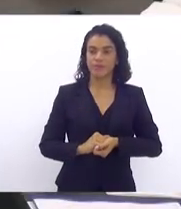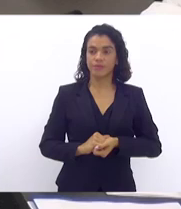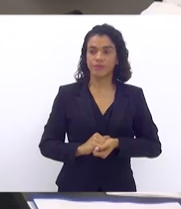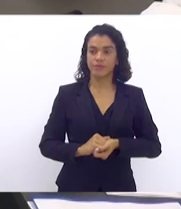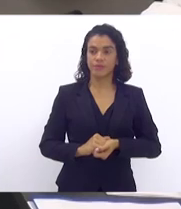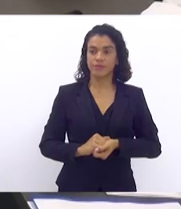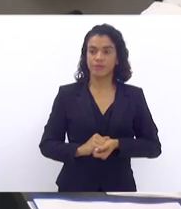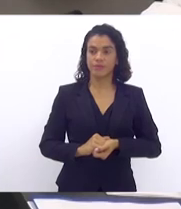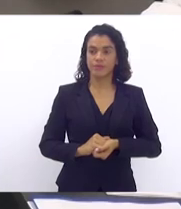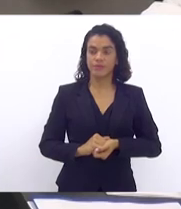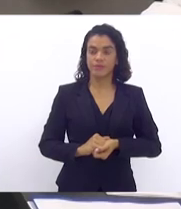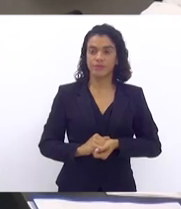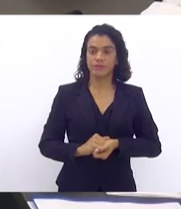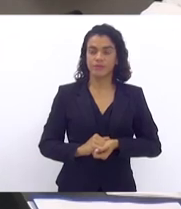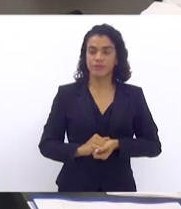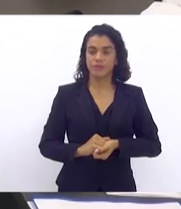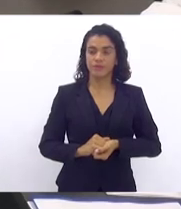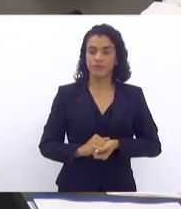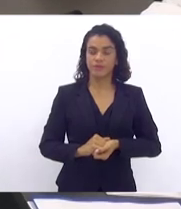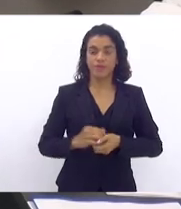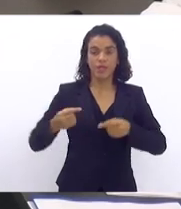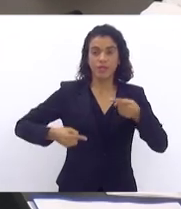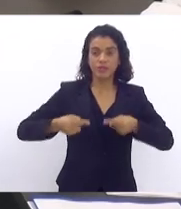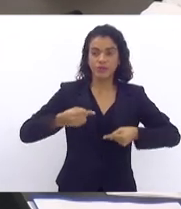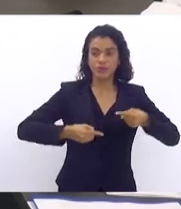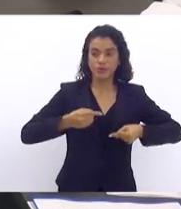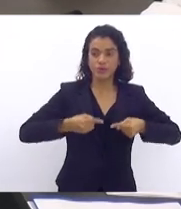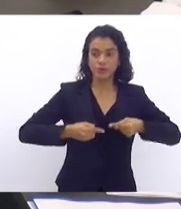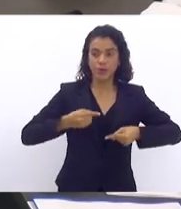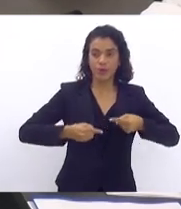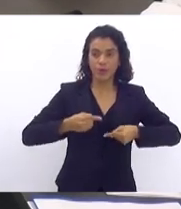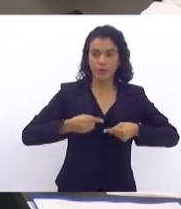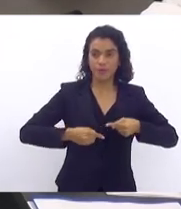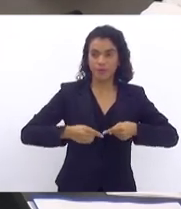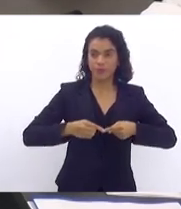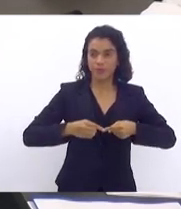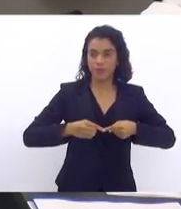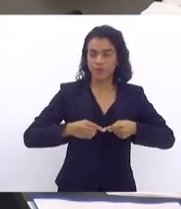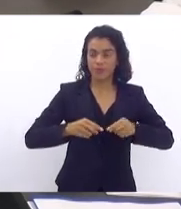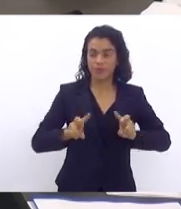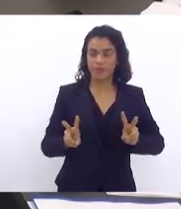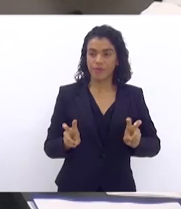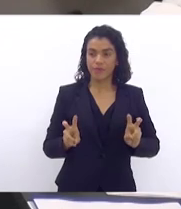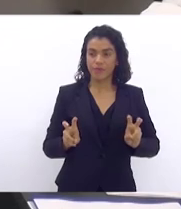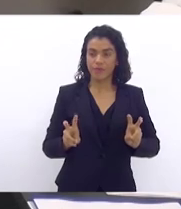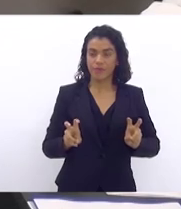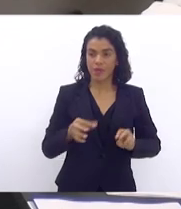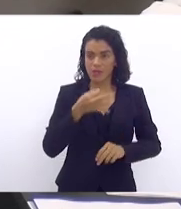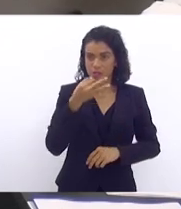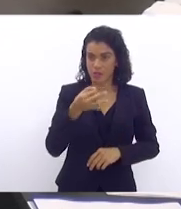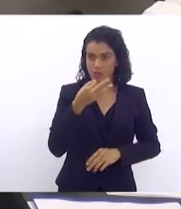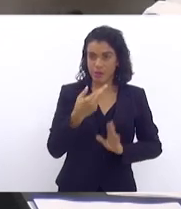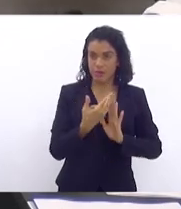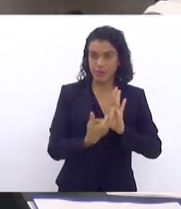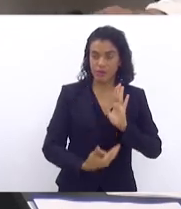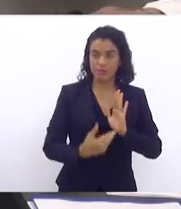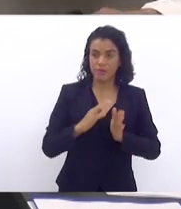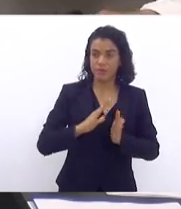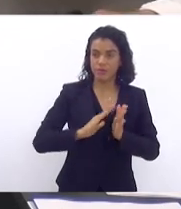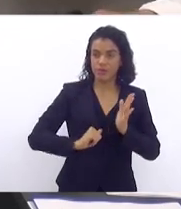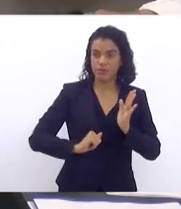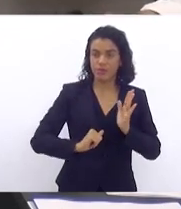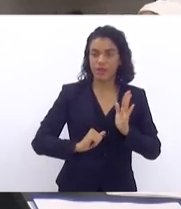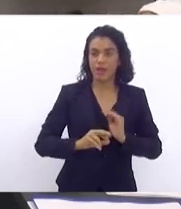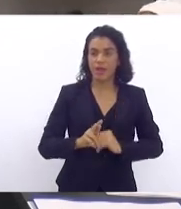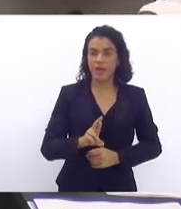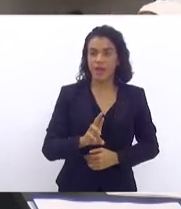Está me dizendo aqui, cadê o artigo 2º? Em discussão. Para discutir a matéria, fazer a sugestão aqui ao relator para retirar a